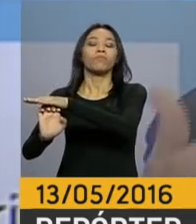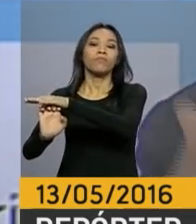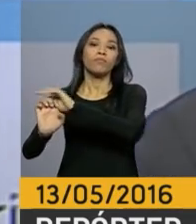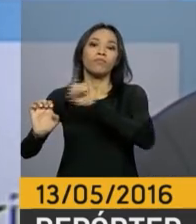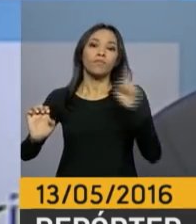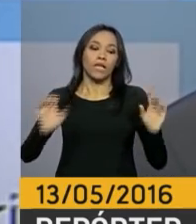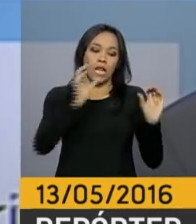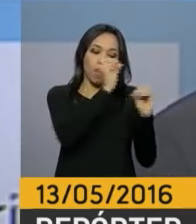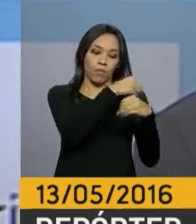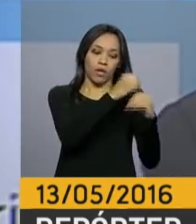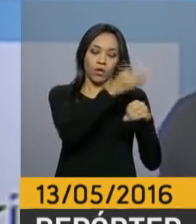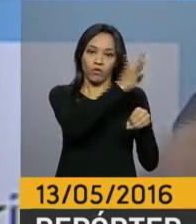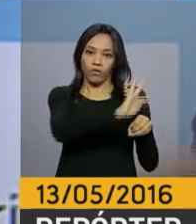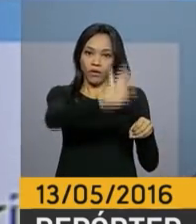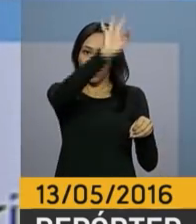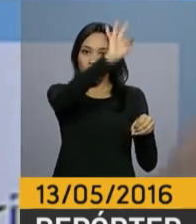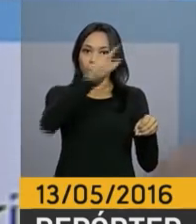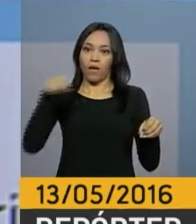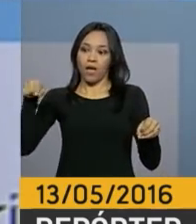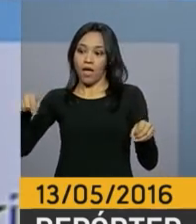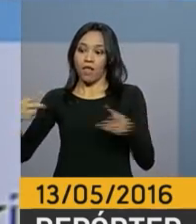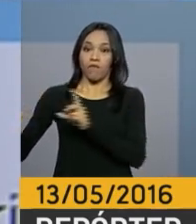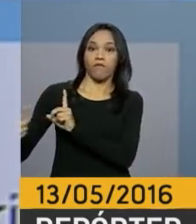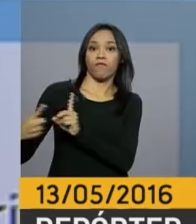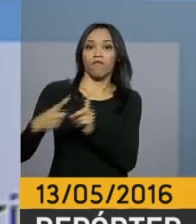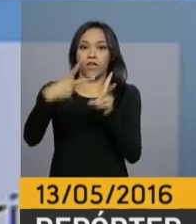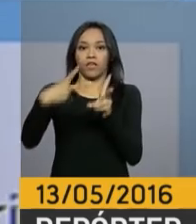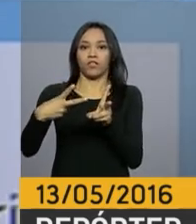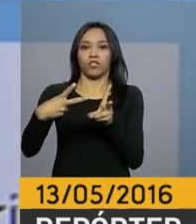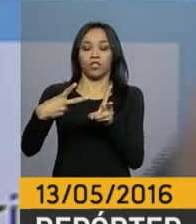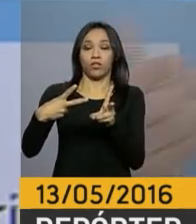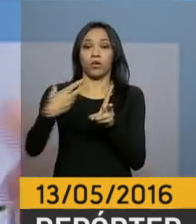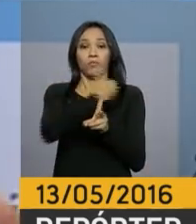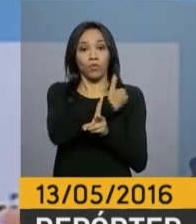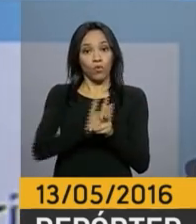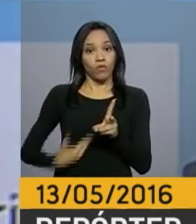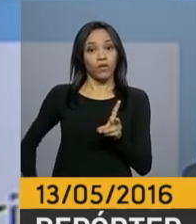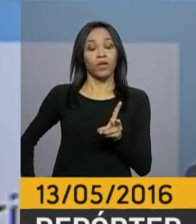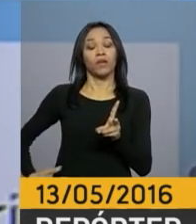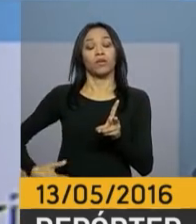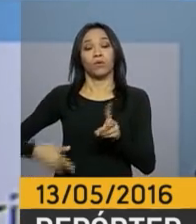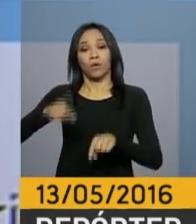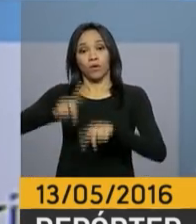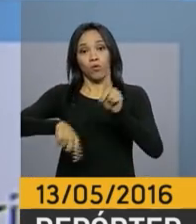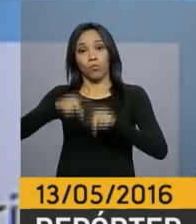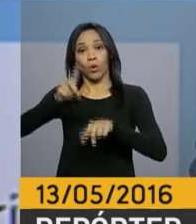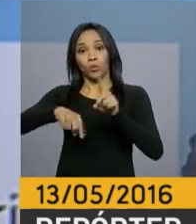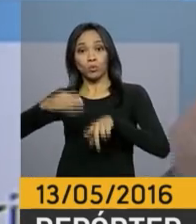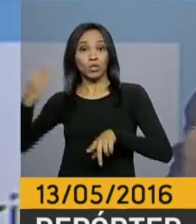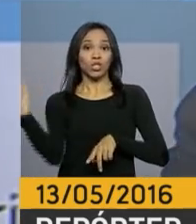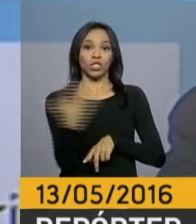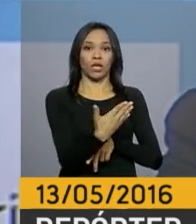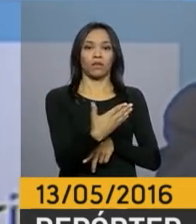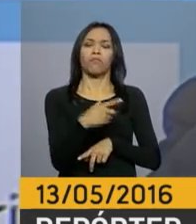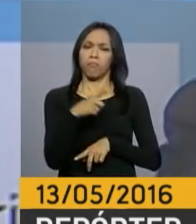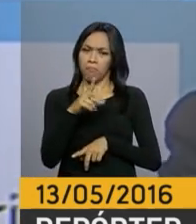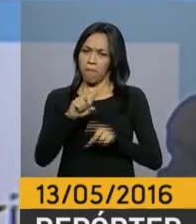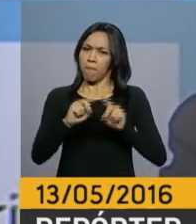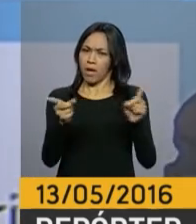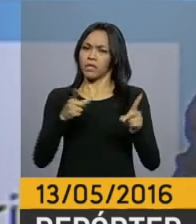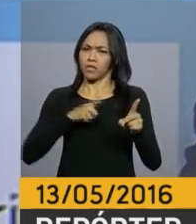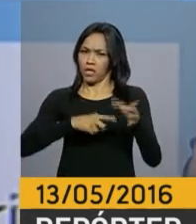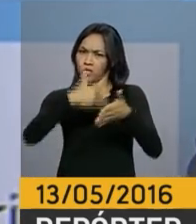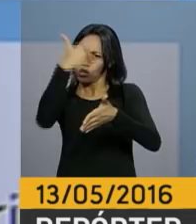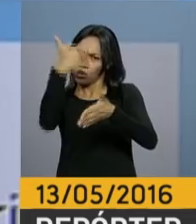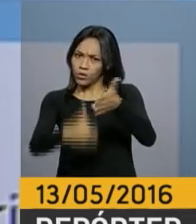laboratório Federal venderá o governo este produto diretamente com um desconto com um valor